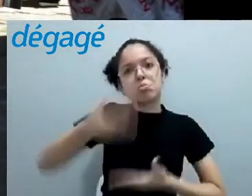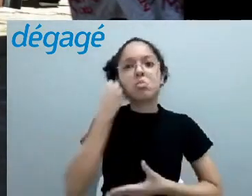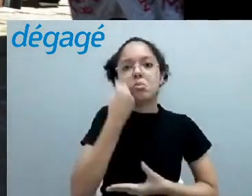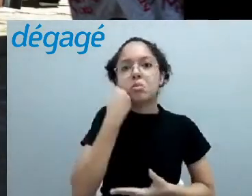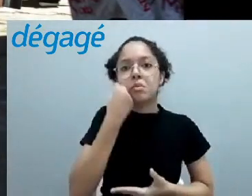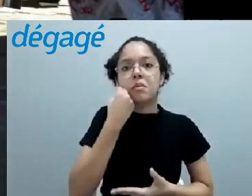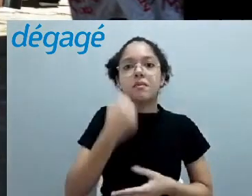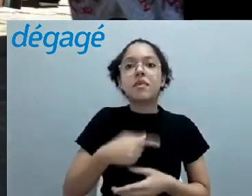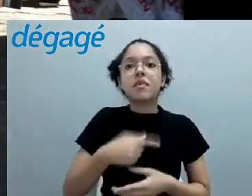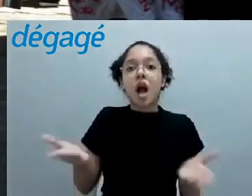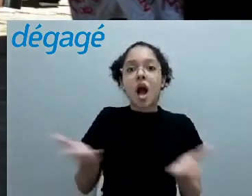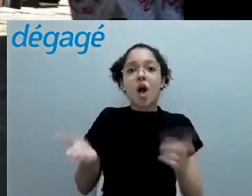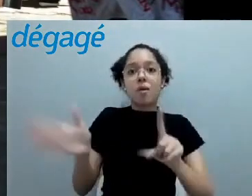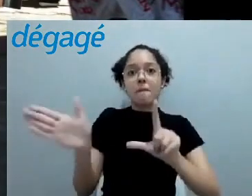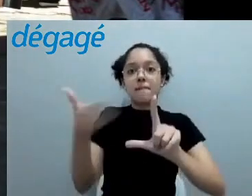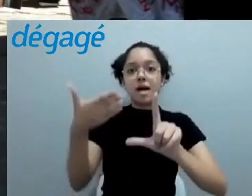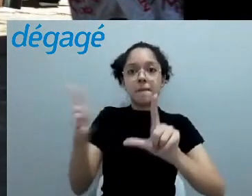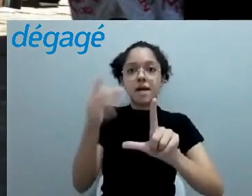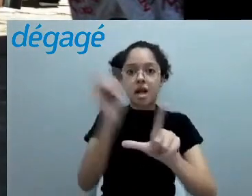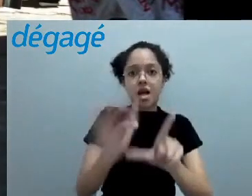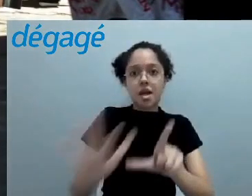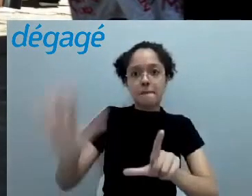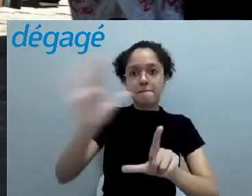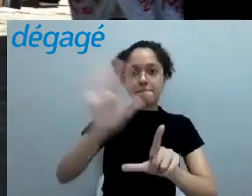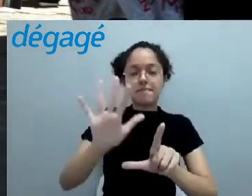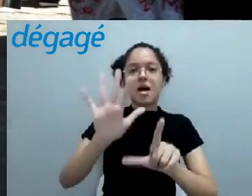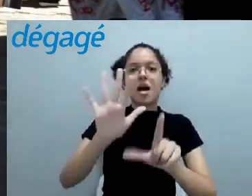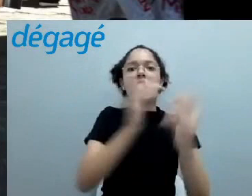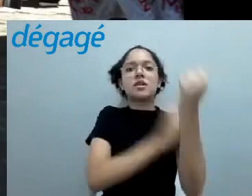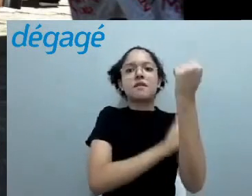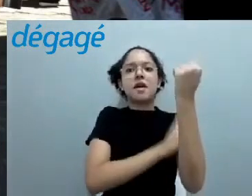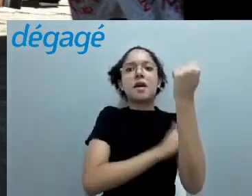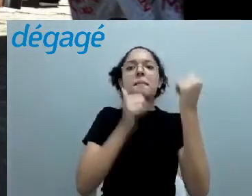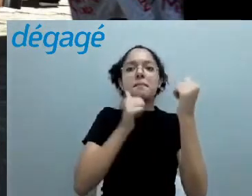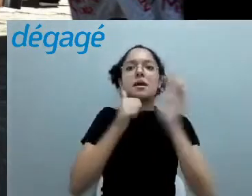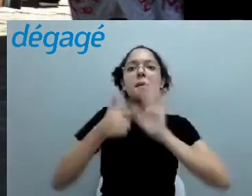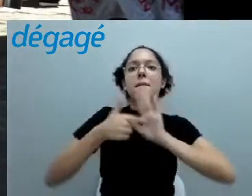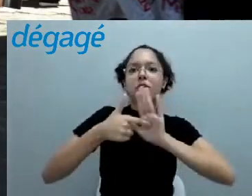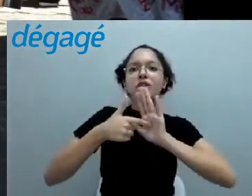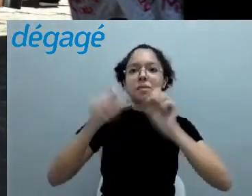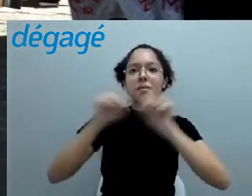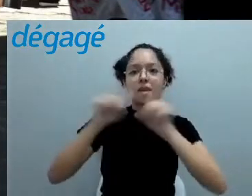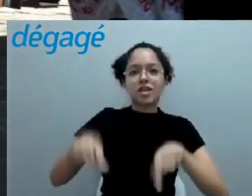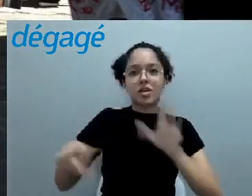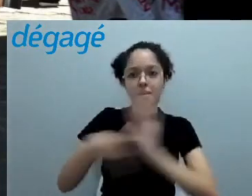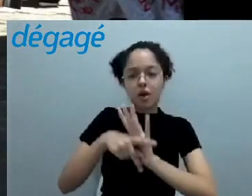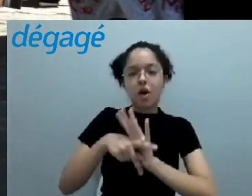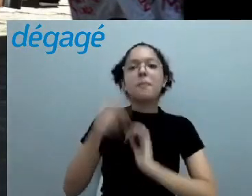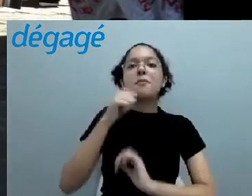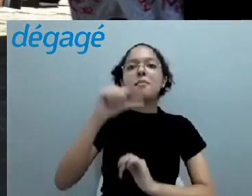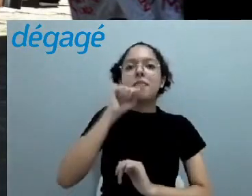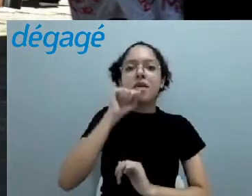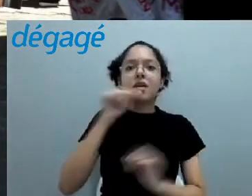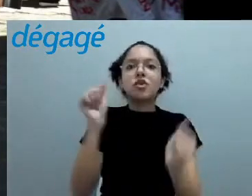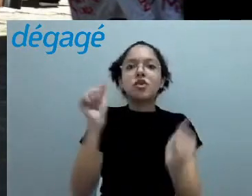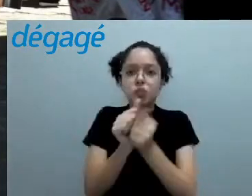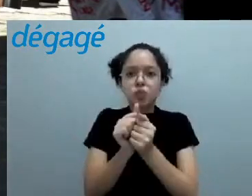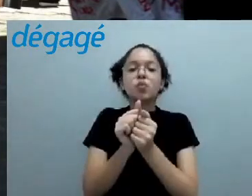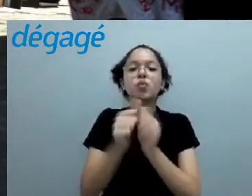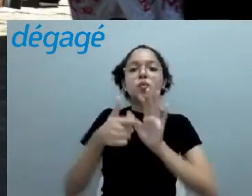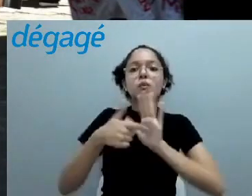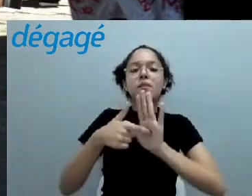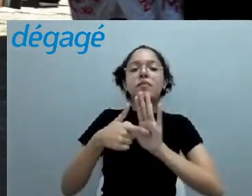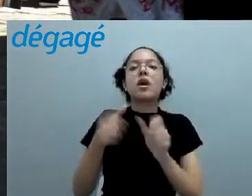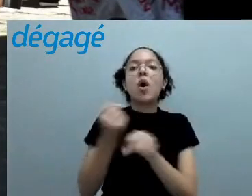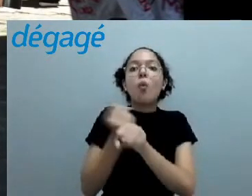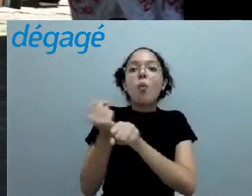imagens desse zine feminista, né, delas fazendo o trabalho. Eu e Tavi também estamos aí. E aí, em 2015, fizemos o